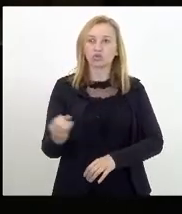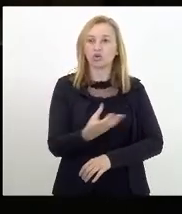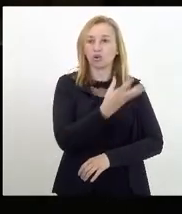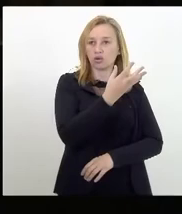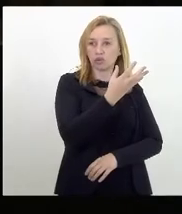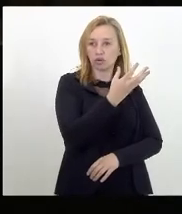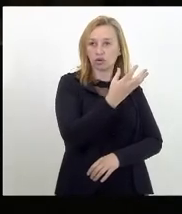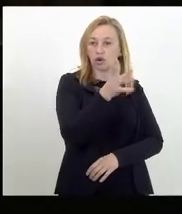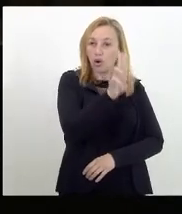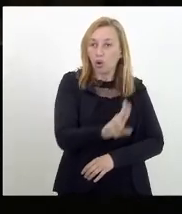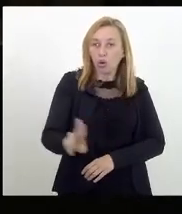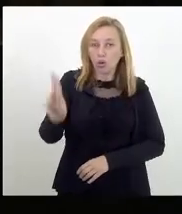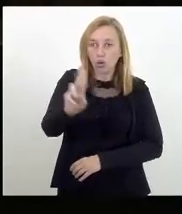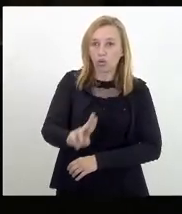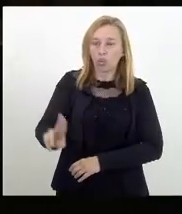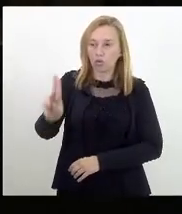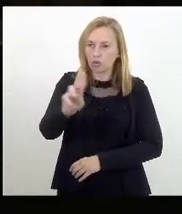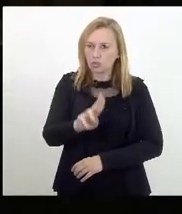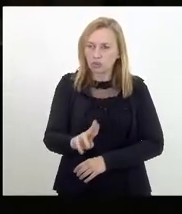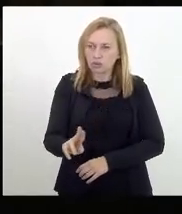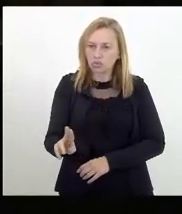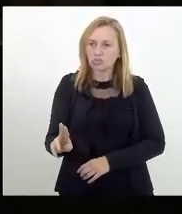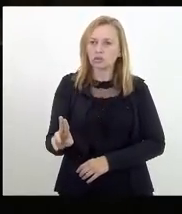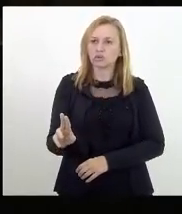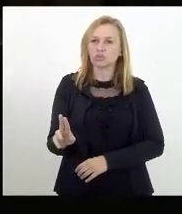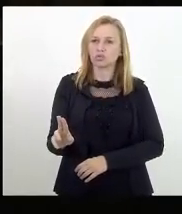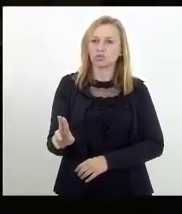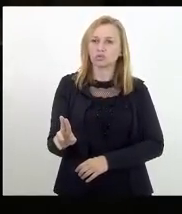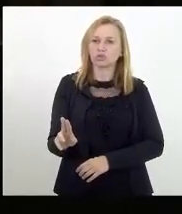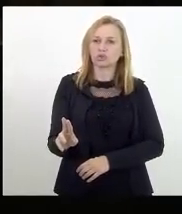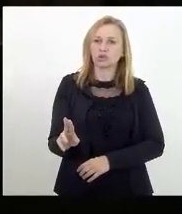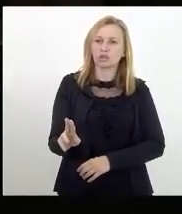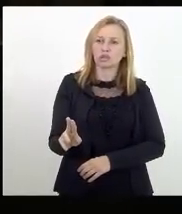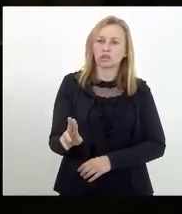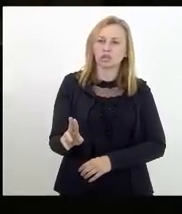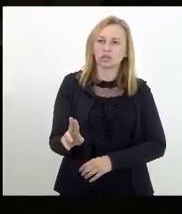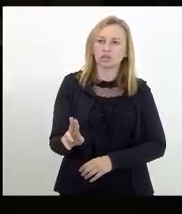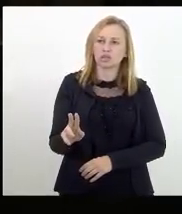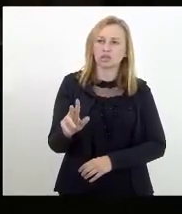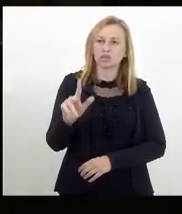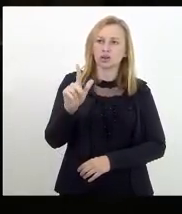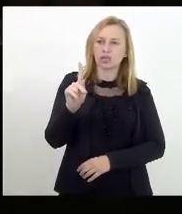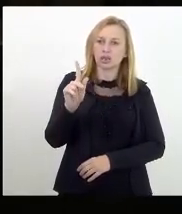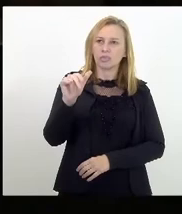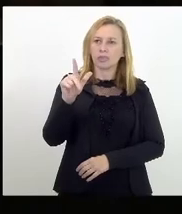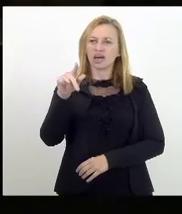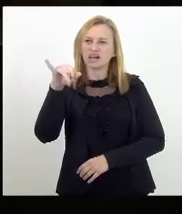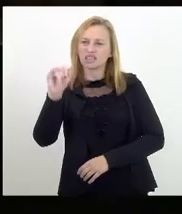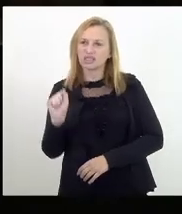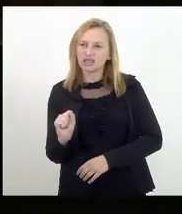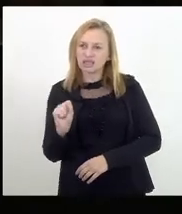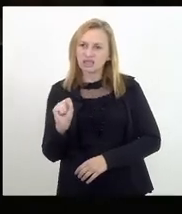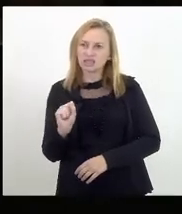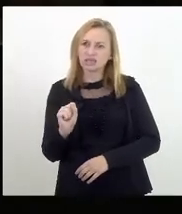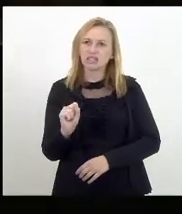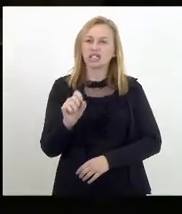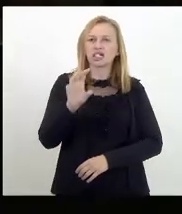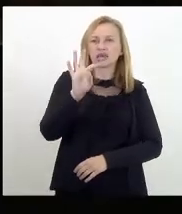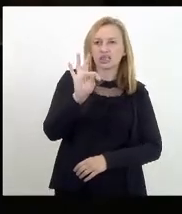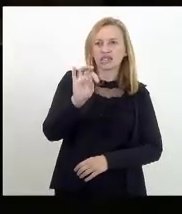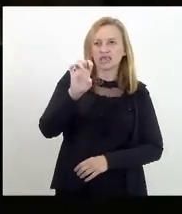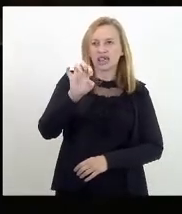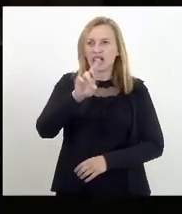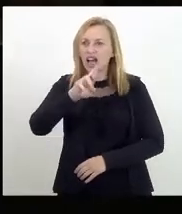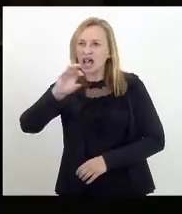com o uso de pilotis planta em fachada Livres Terraço Jardim